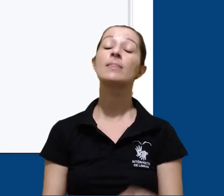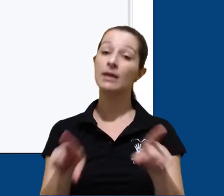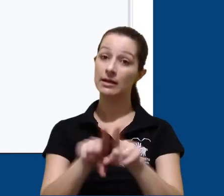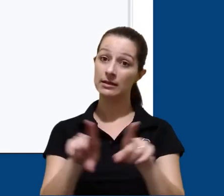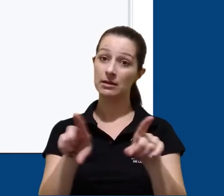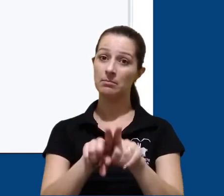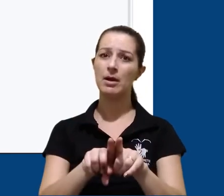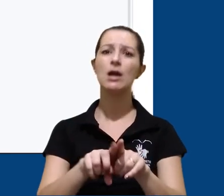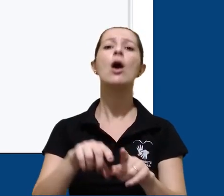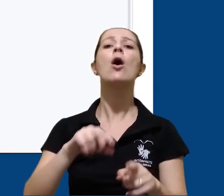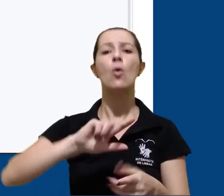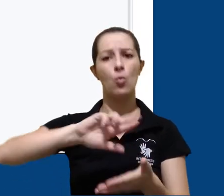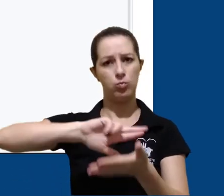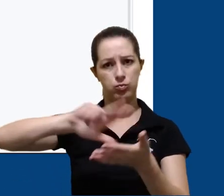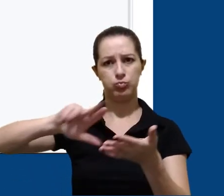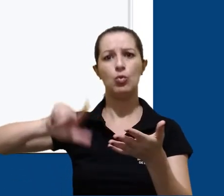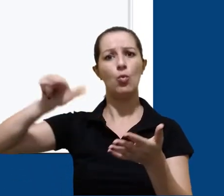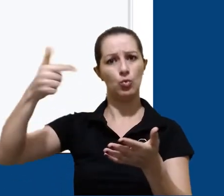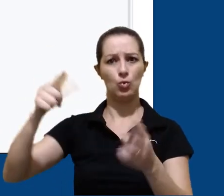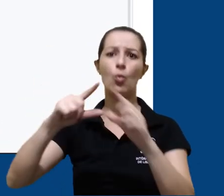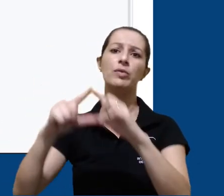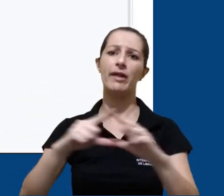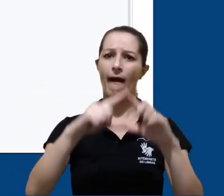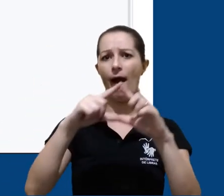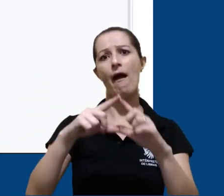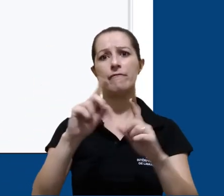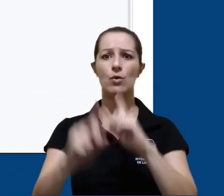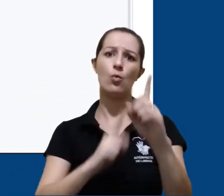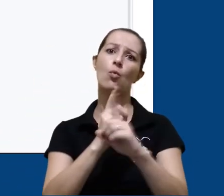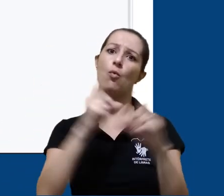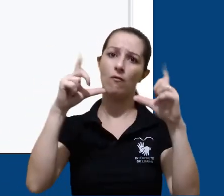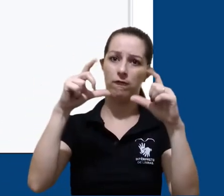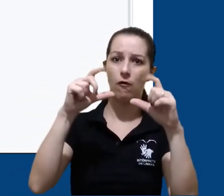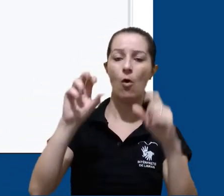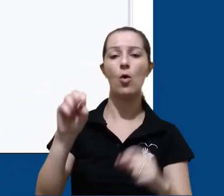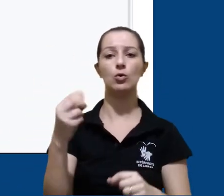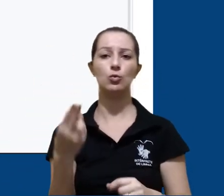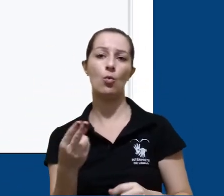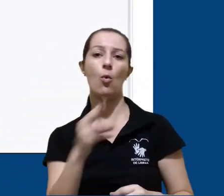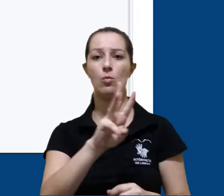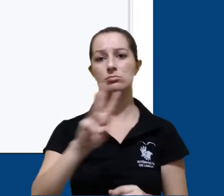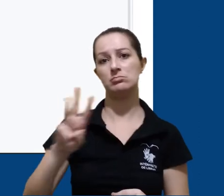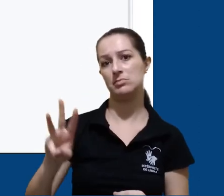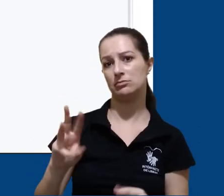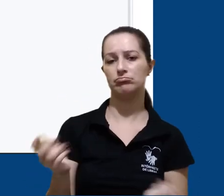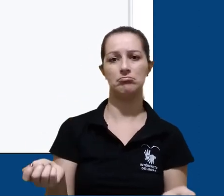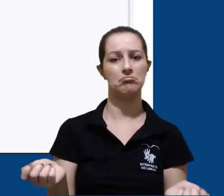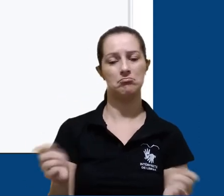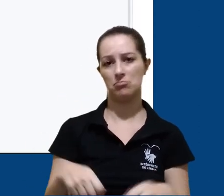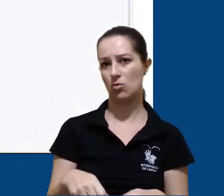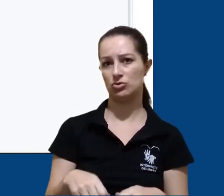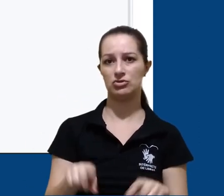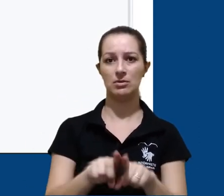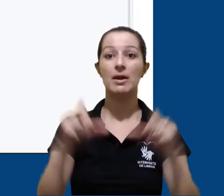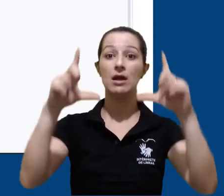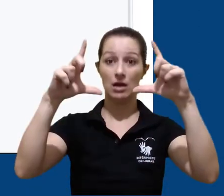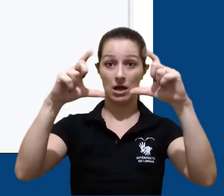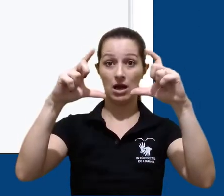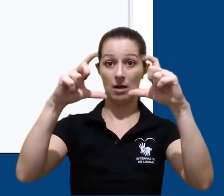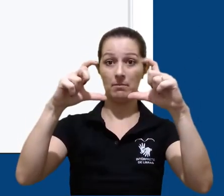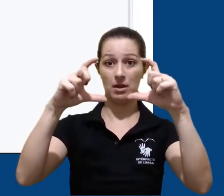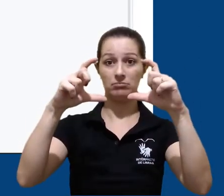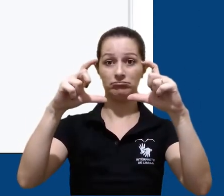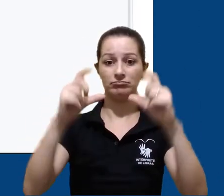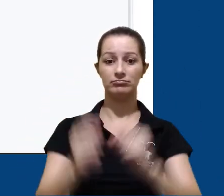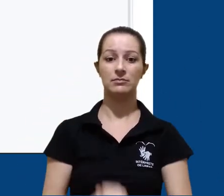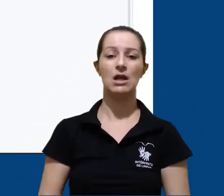e também nos oferece outras opções como o google drive google fotos e por url podemos também captar uma imagem da nossa webcam